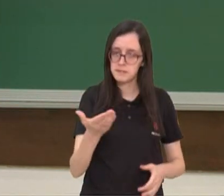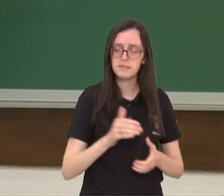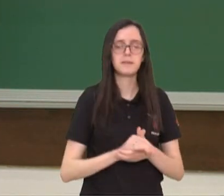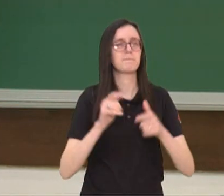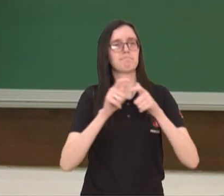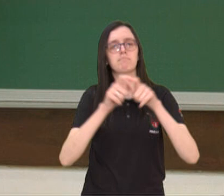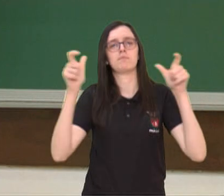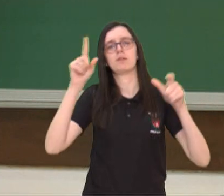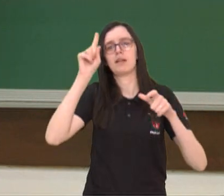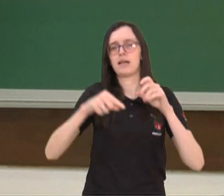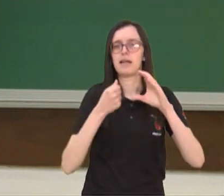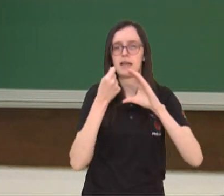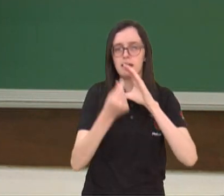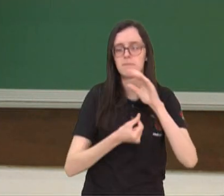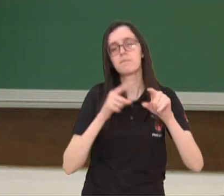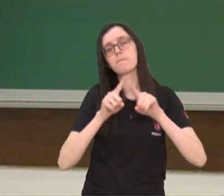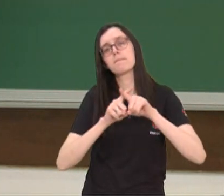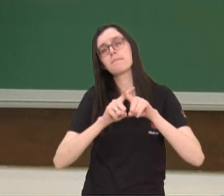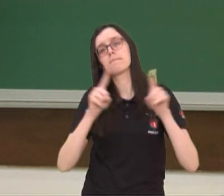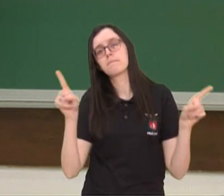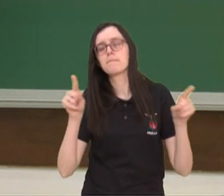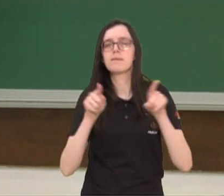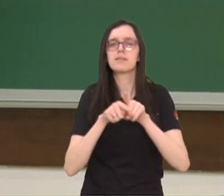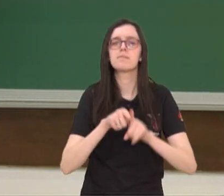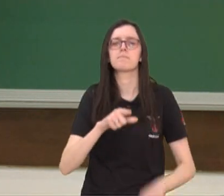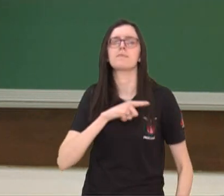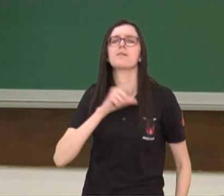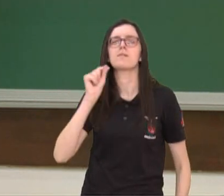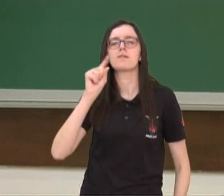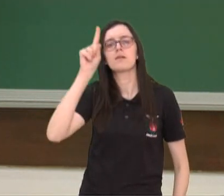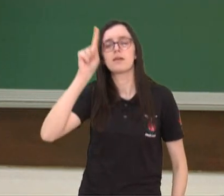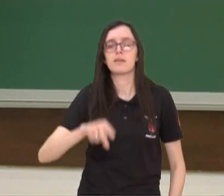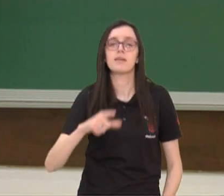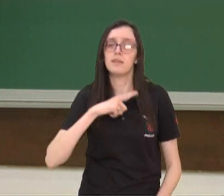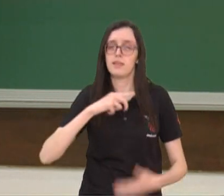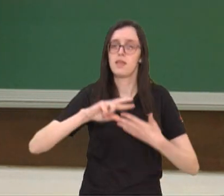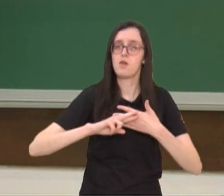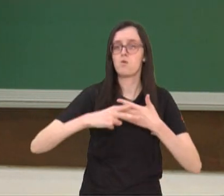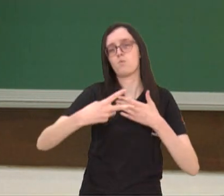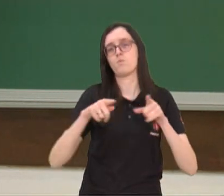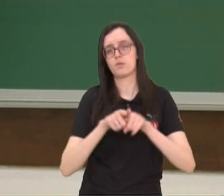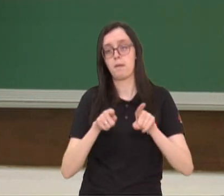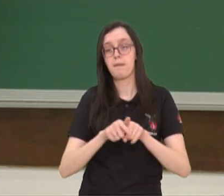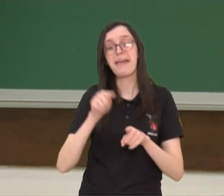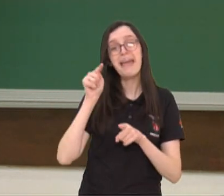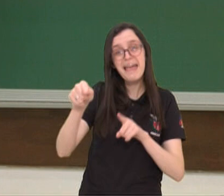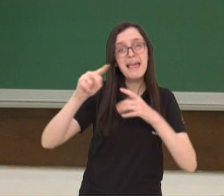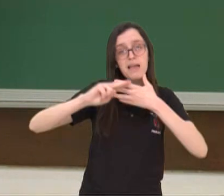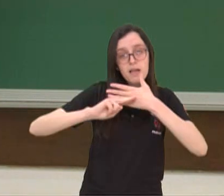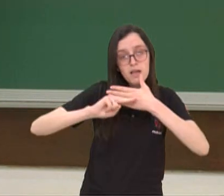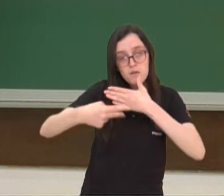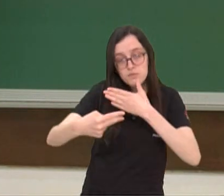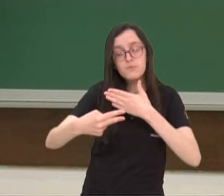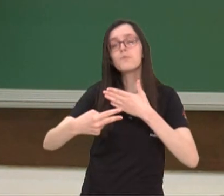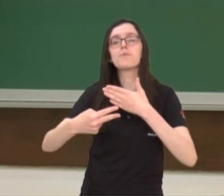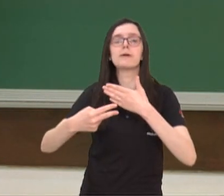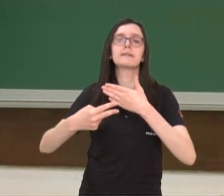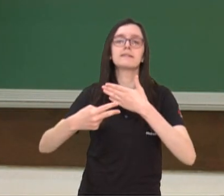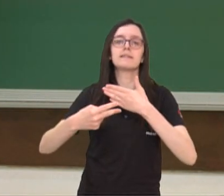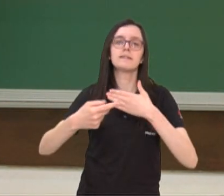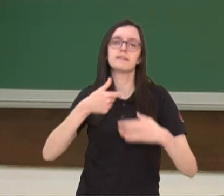grande maioria, mas também há consequências, né? E essas consequências